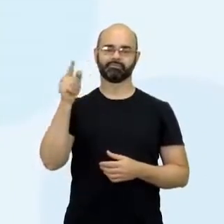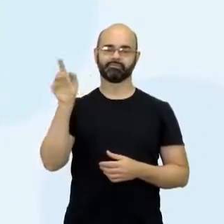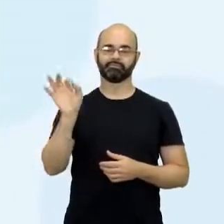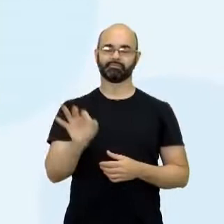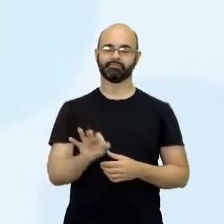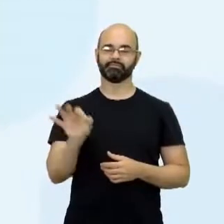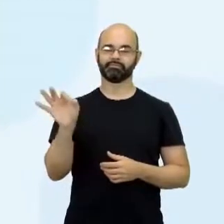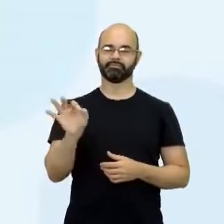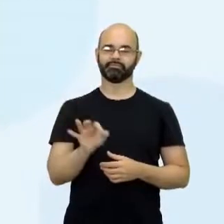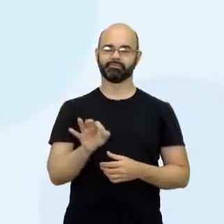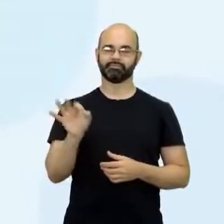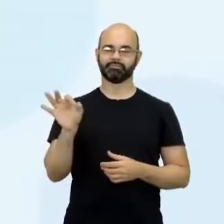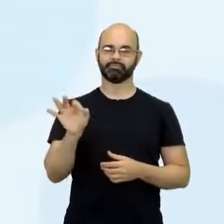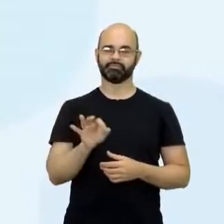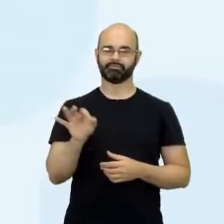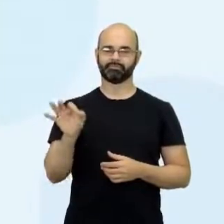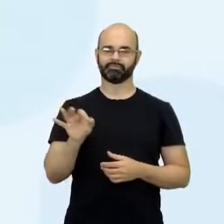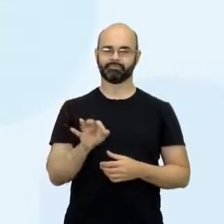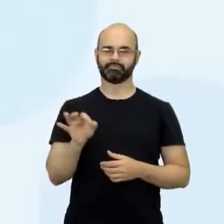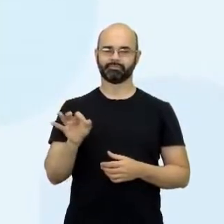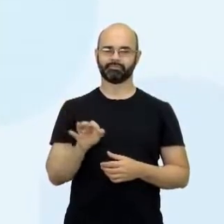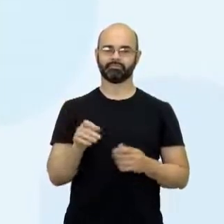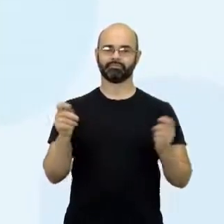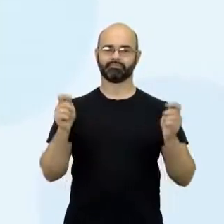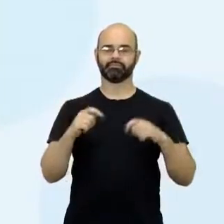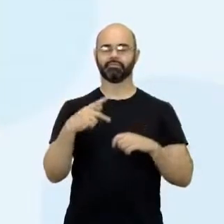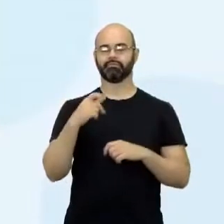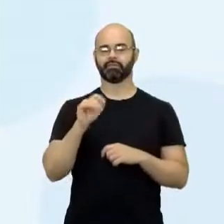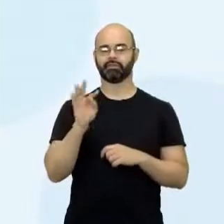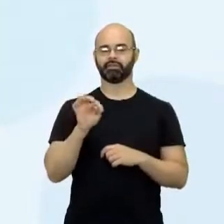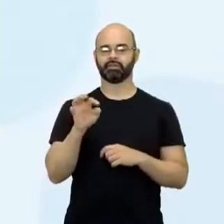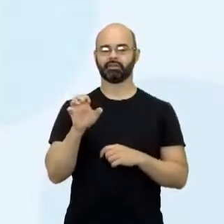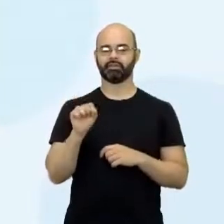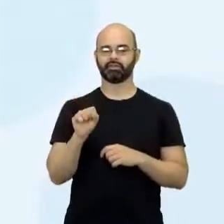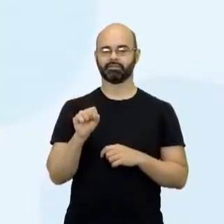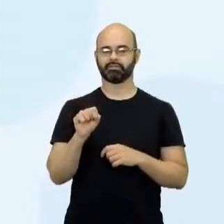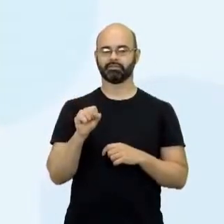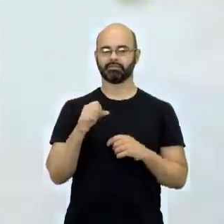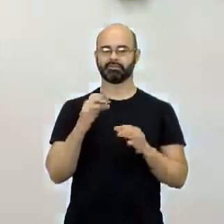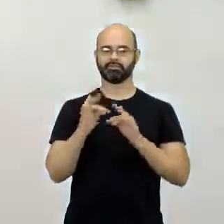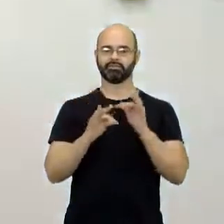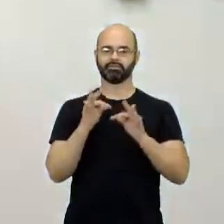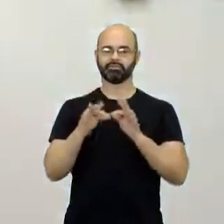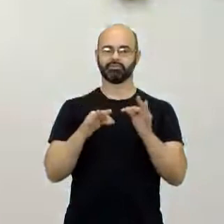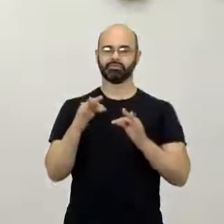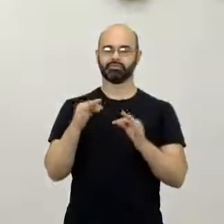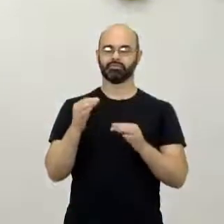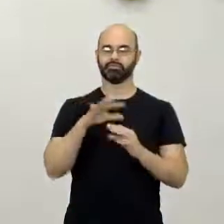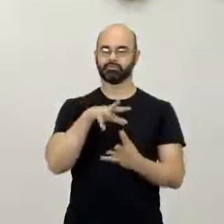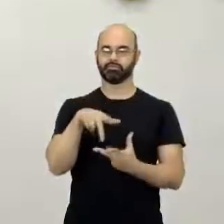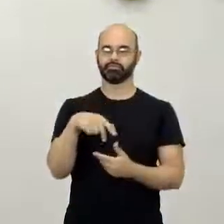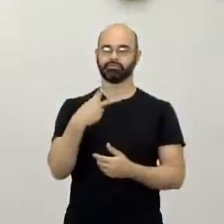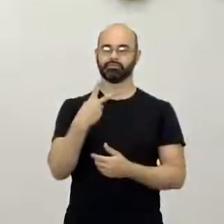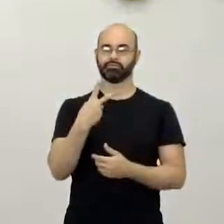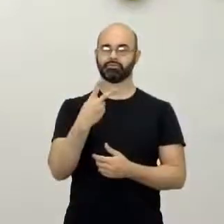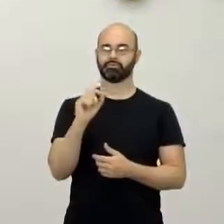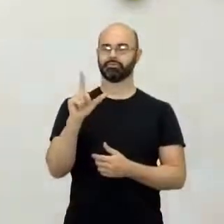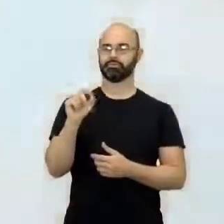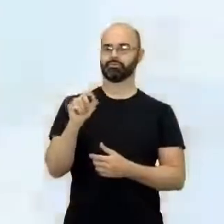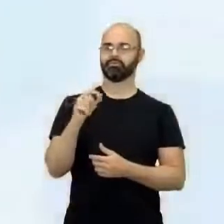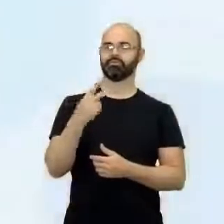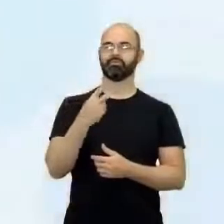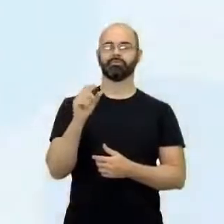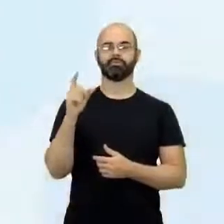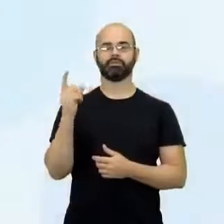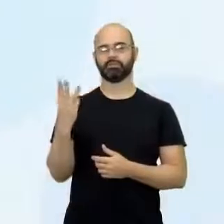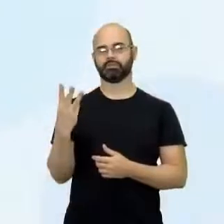das patentes em biotecnologia do mundo entre 2010 e 2013. Vamos lá para a próxima. Também tem um outro